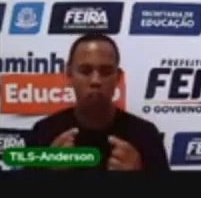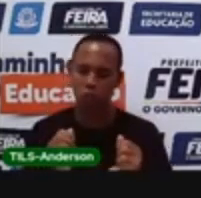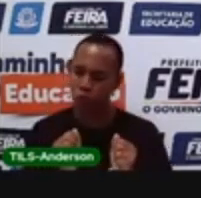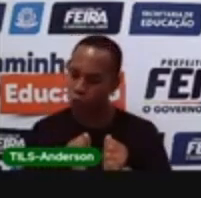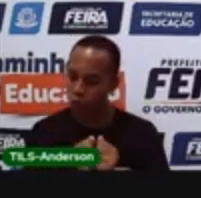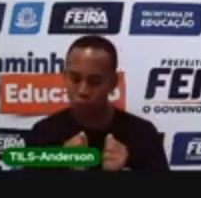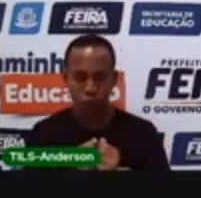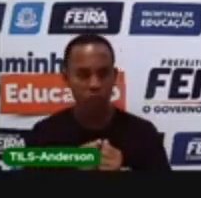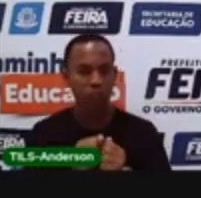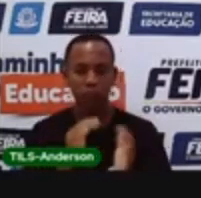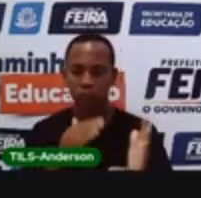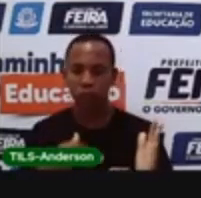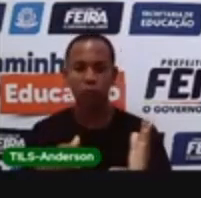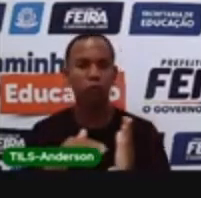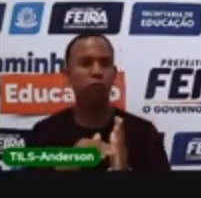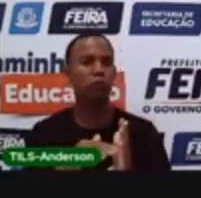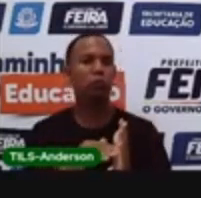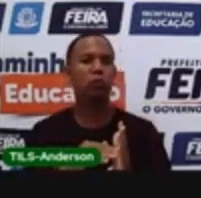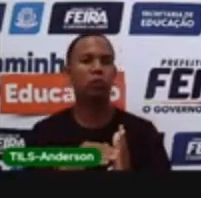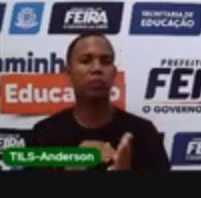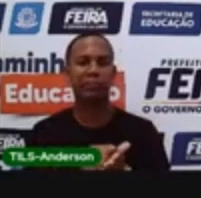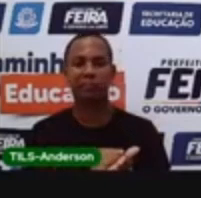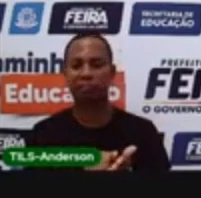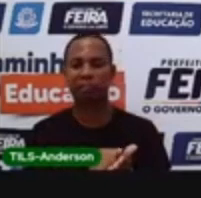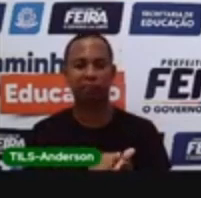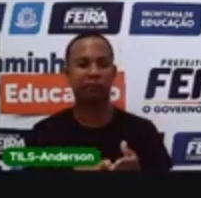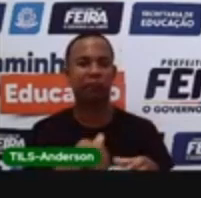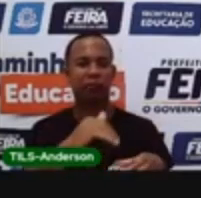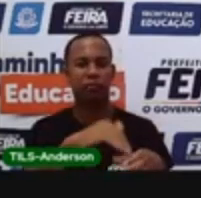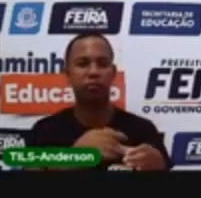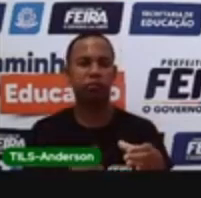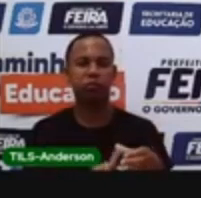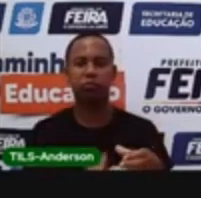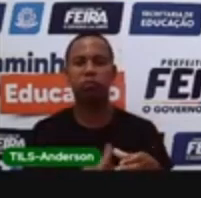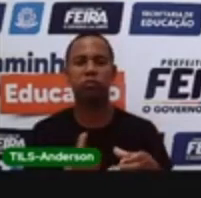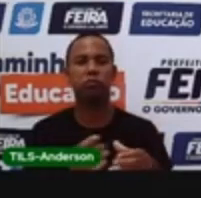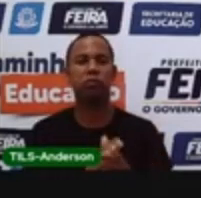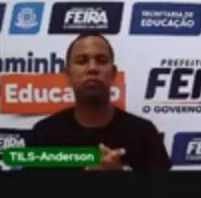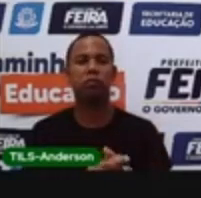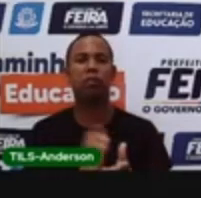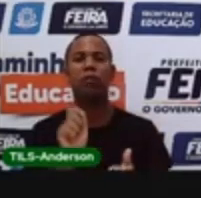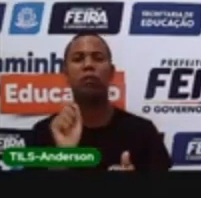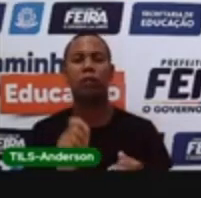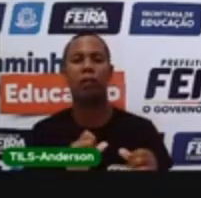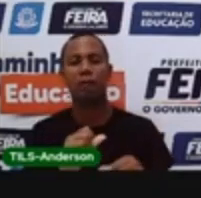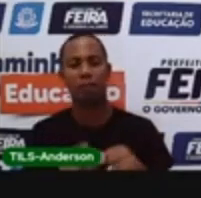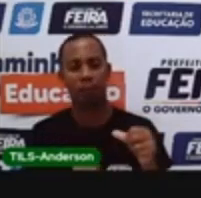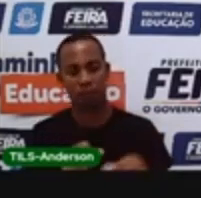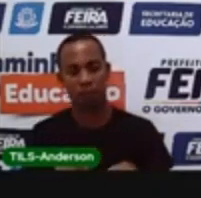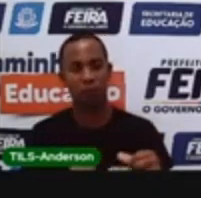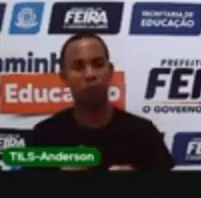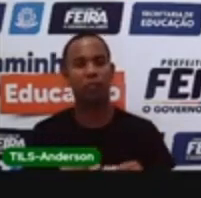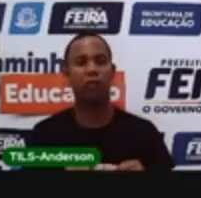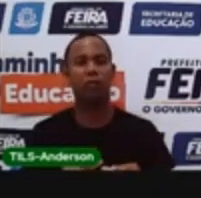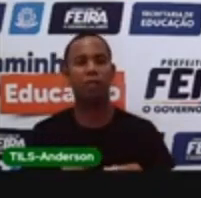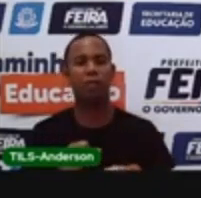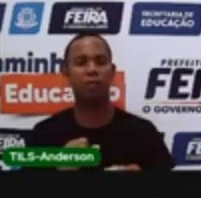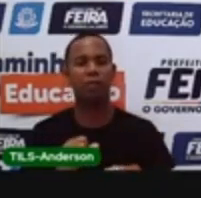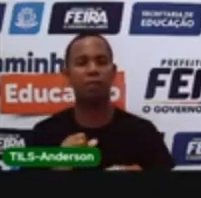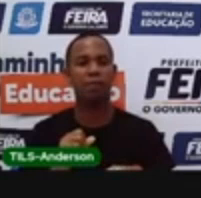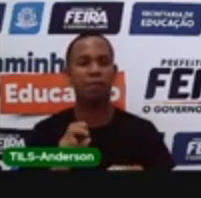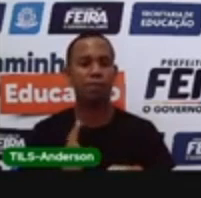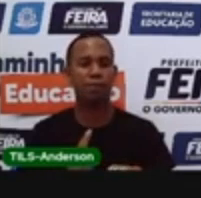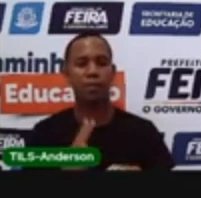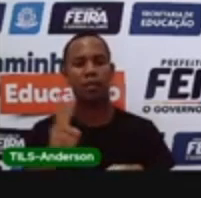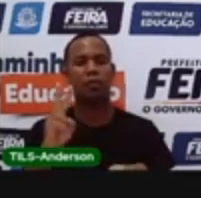Junta as roupas e lava de uma vez. Essas pequenas coisinhas que a gente vai fazendo acaba mudando e muito o valor da nossa conta de